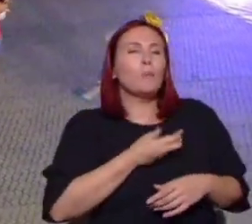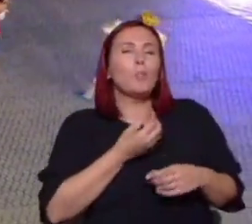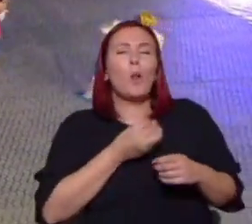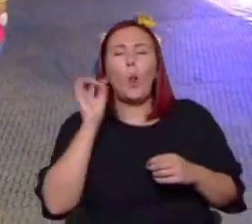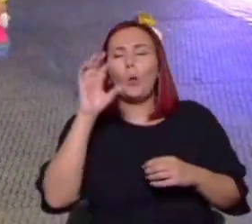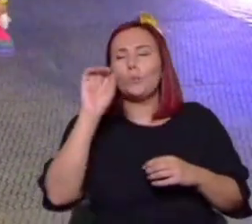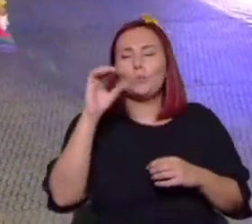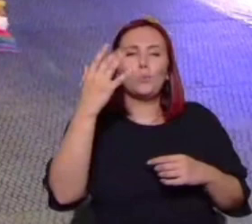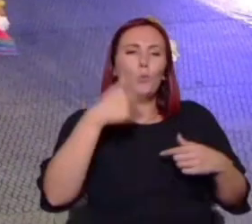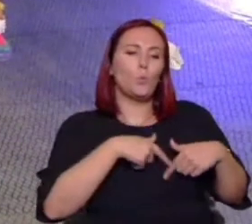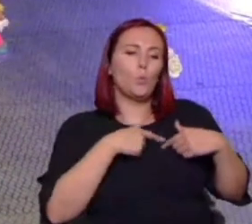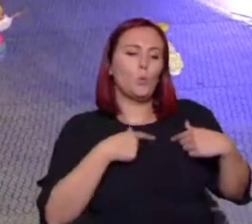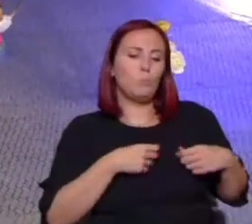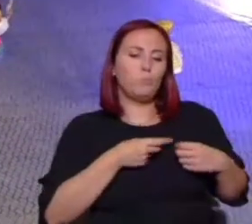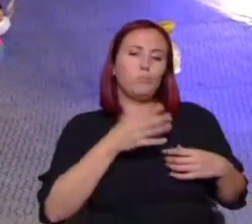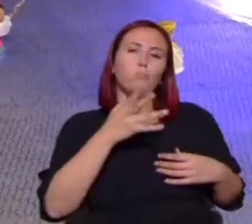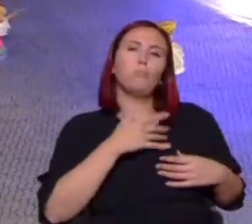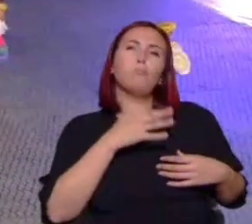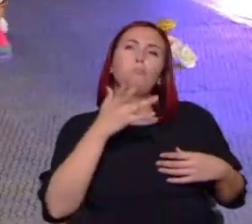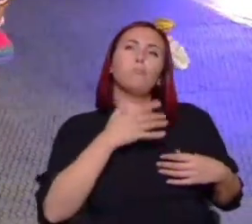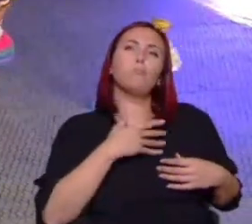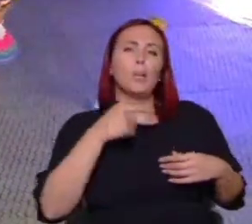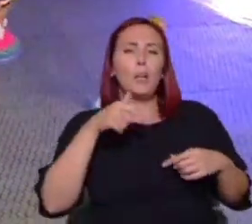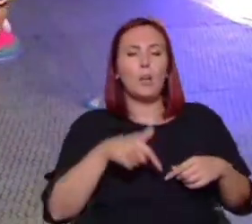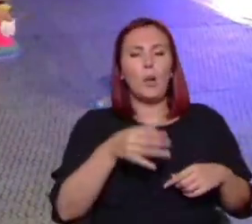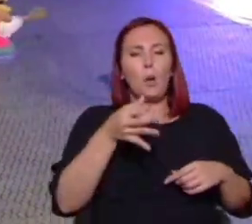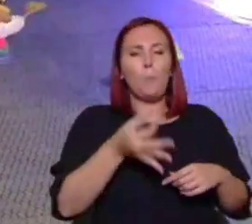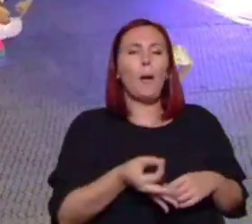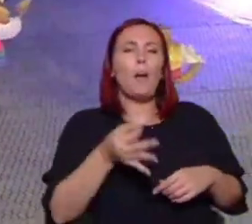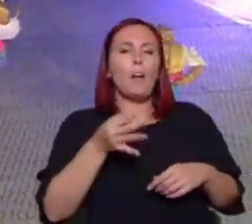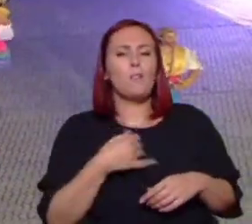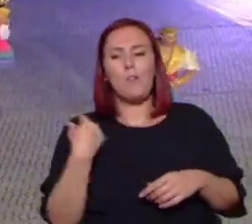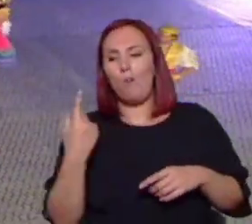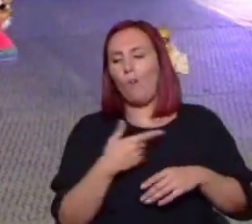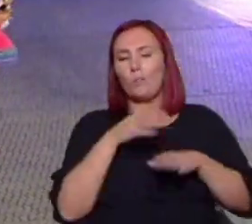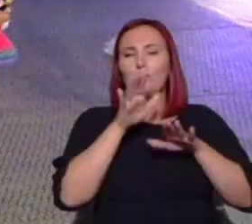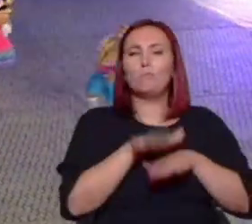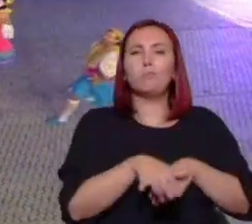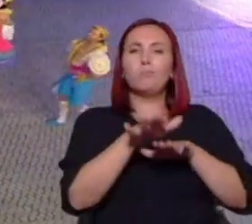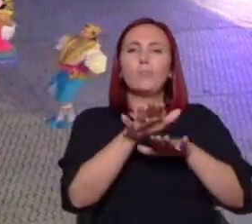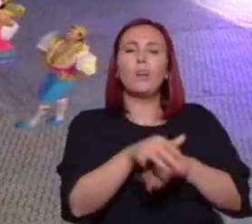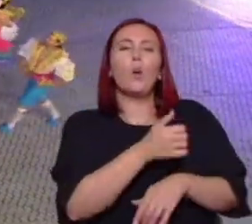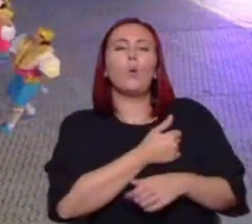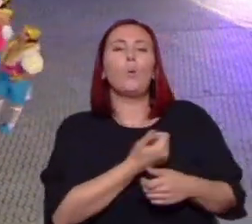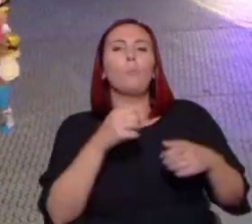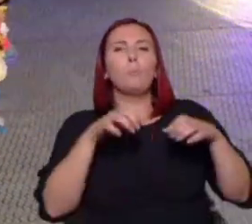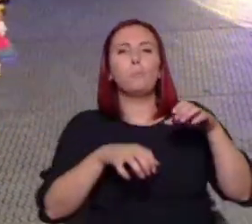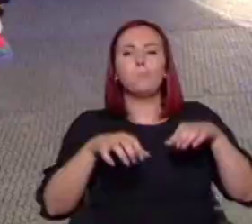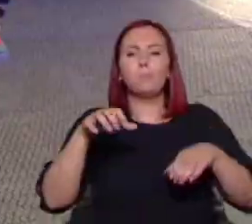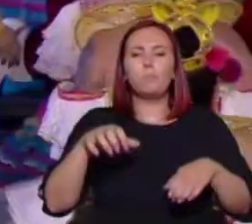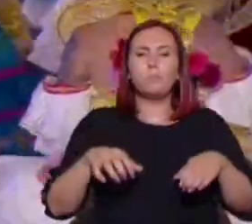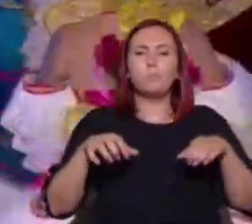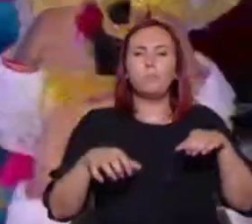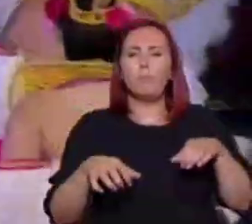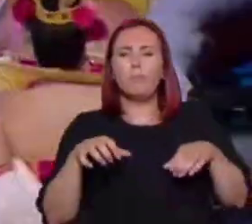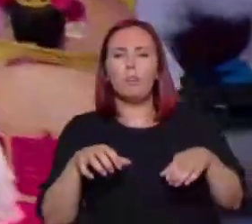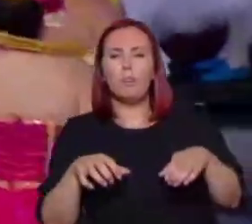nosso coração de luz, somos a banha a marchar. O nosso bairro tem cor dourada e